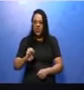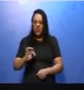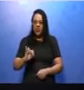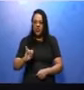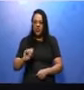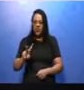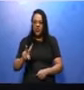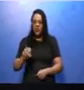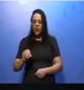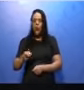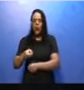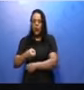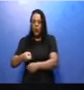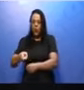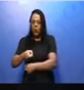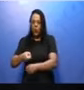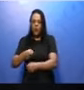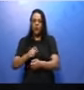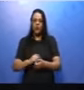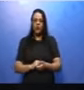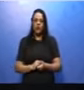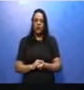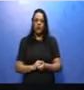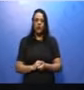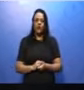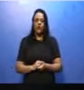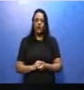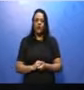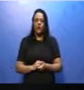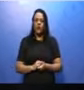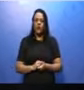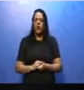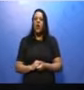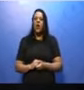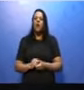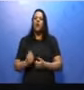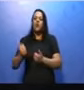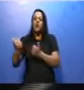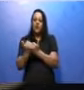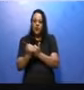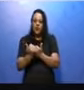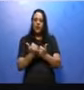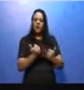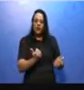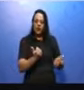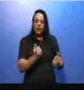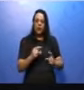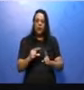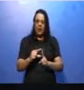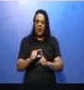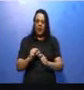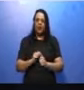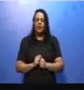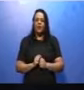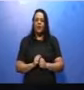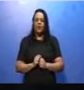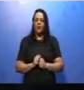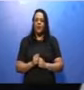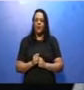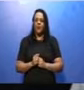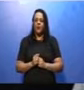Posso fazer substituição pelos quais. Os artistas os quais declararam seu voto. Tem a minha oração